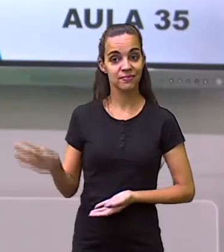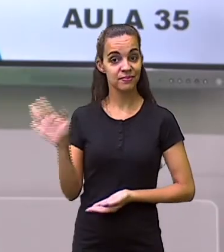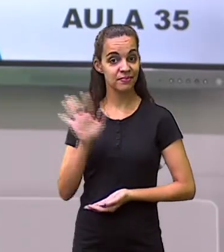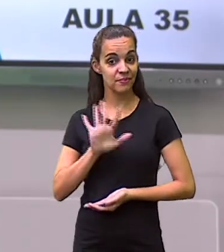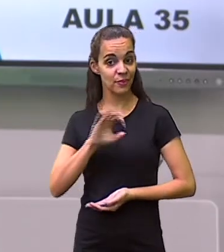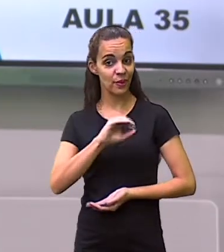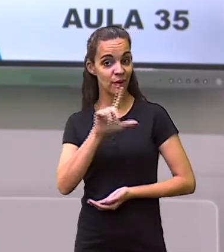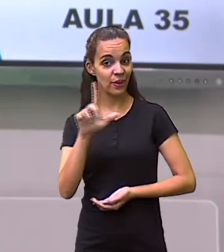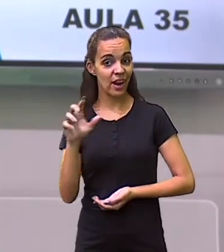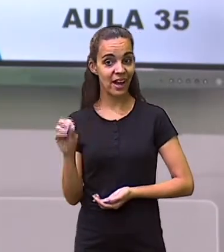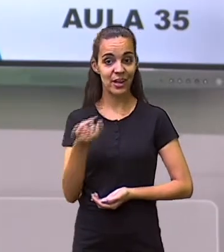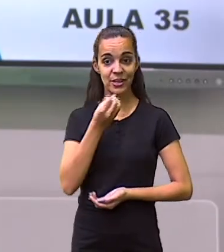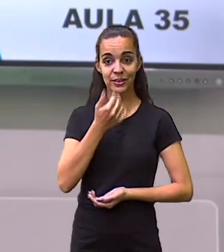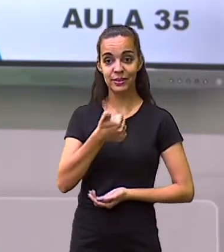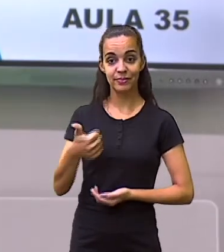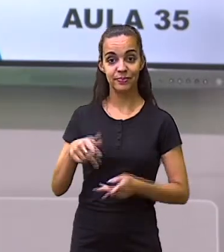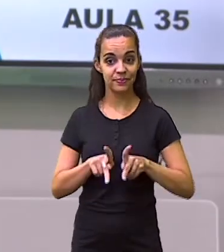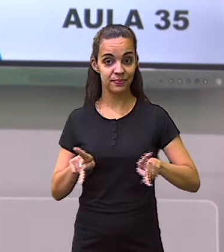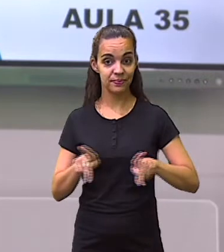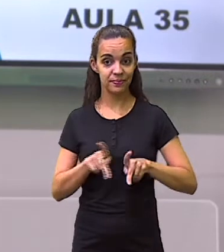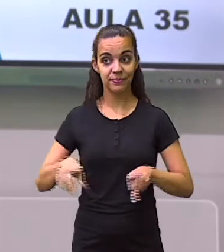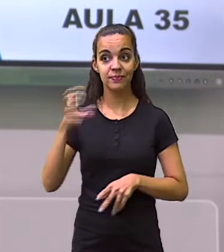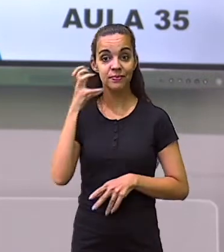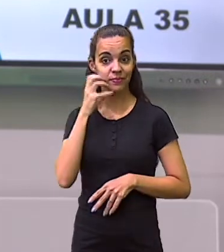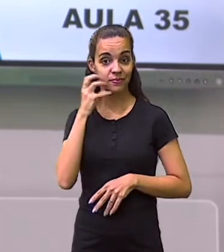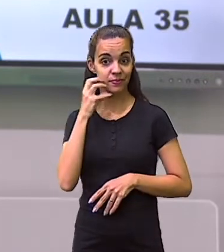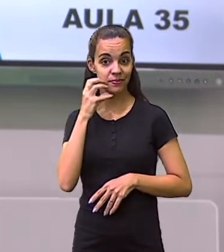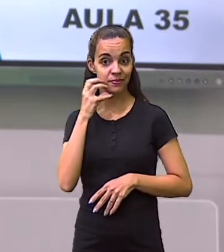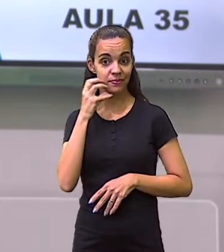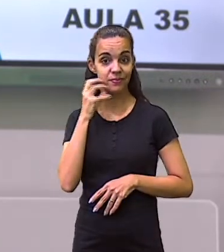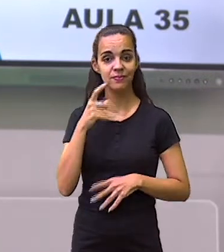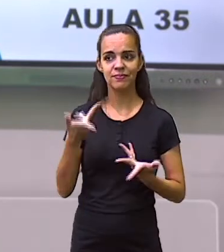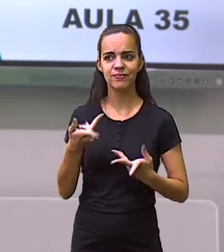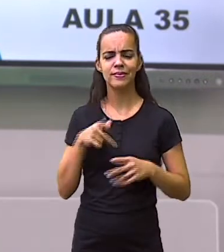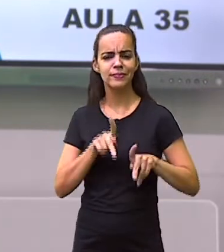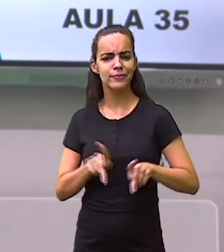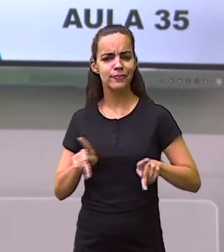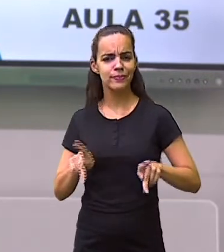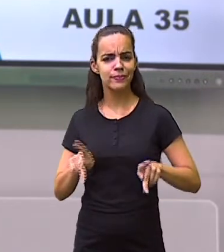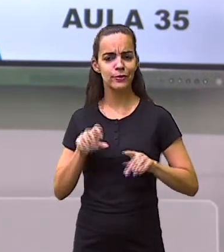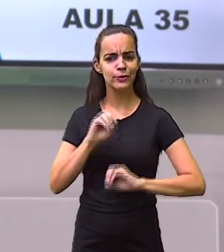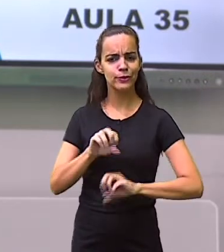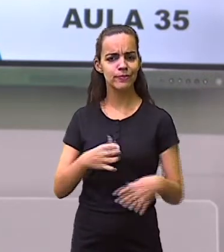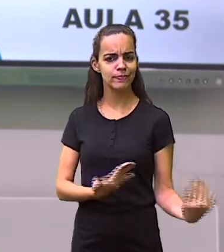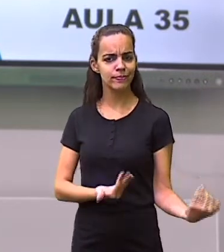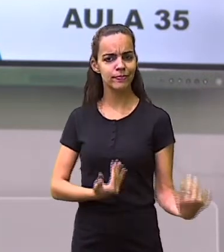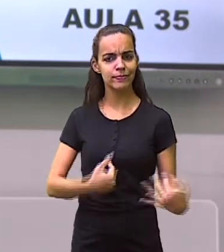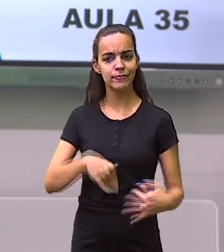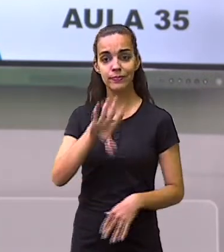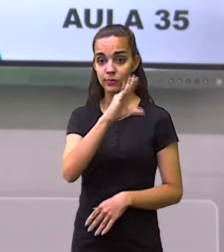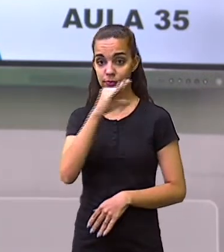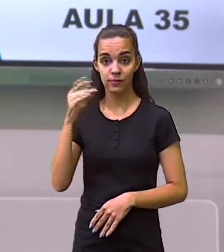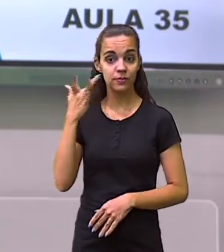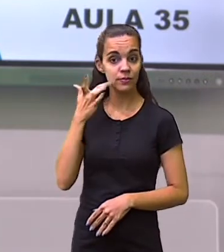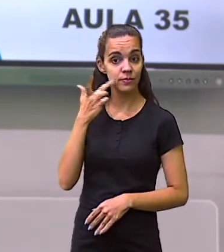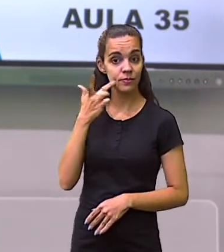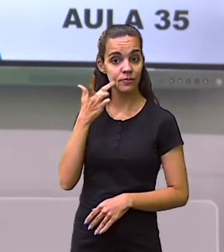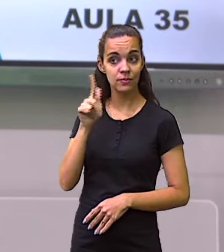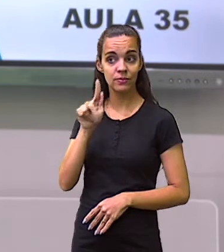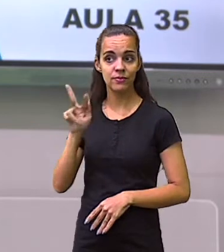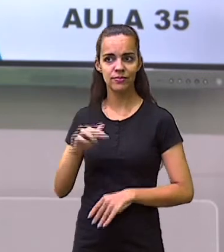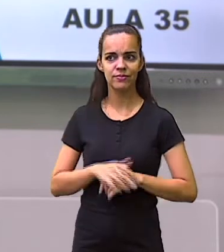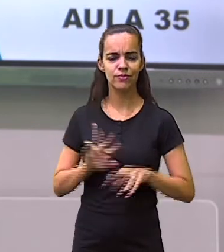Olá, tudo bem? Sou o professor Cristiano Vieira, da Educação de Jovens e Adultos da SMED GV.